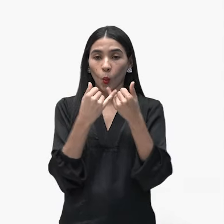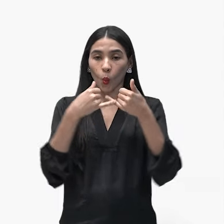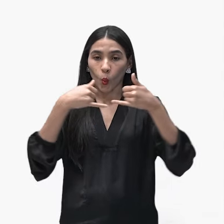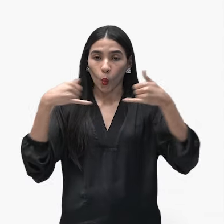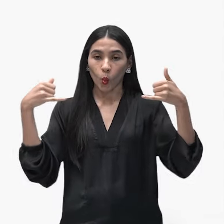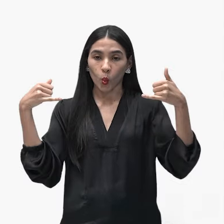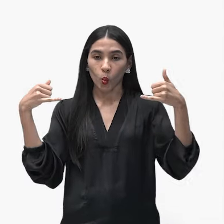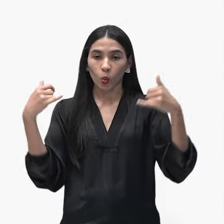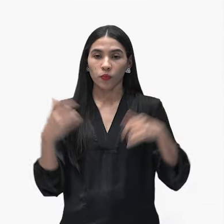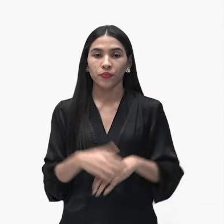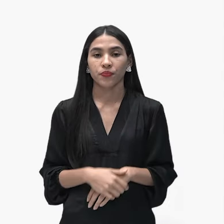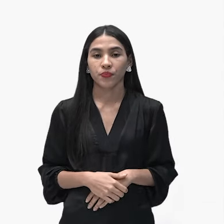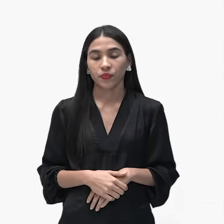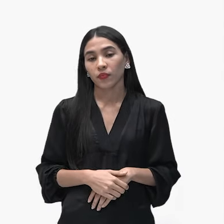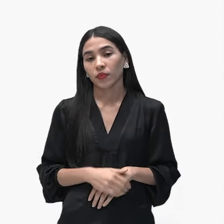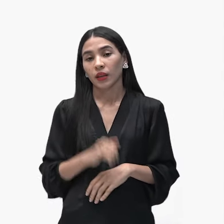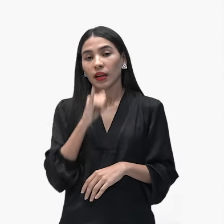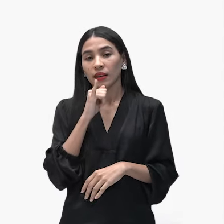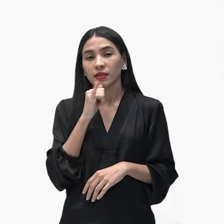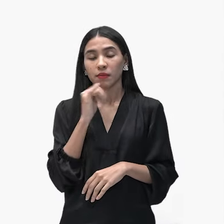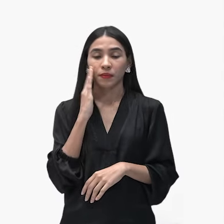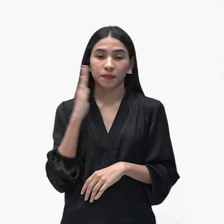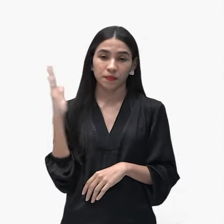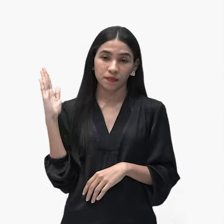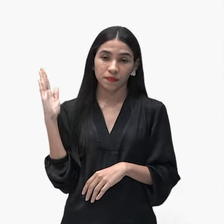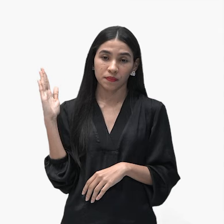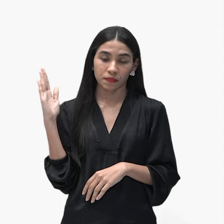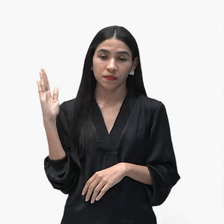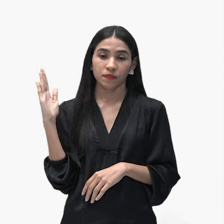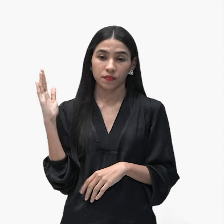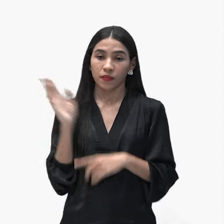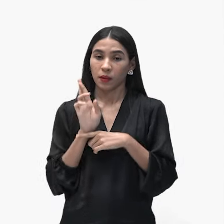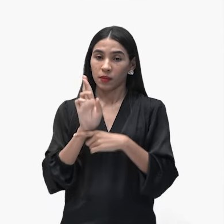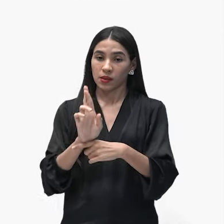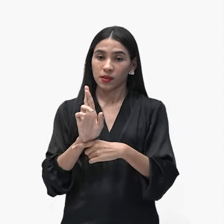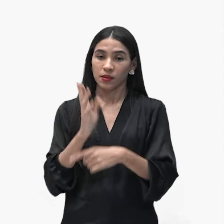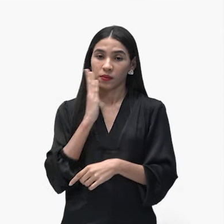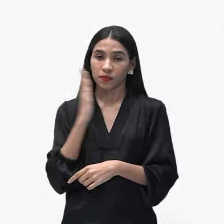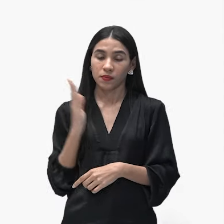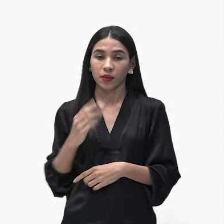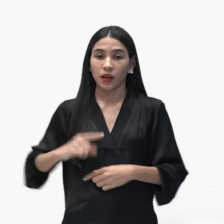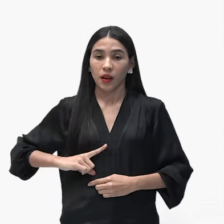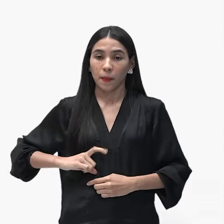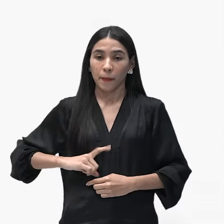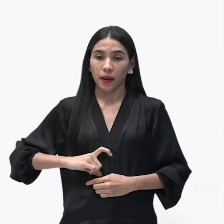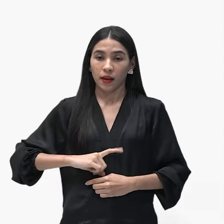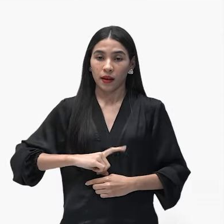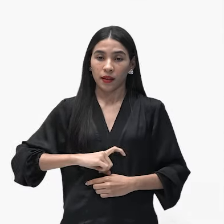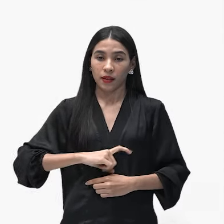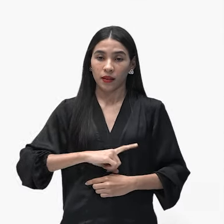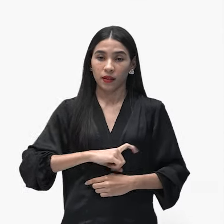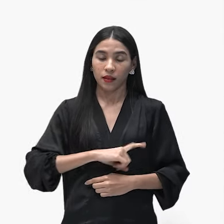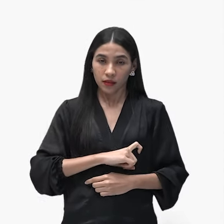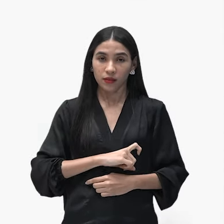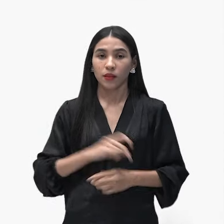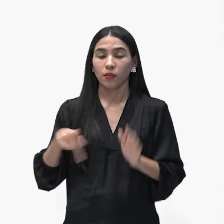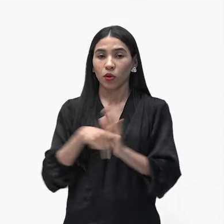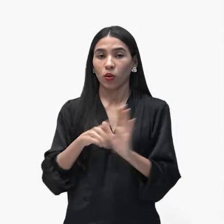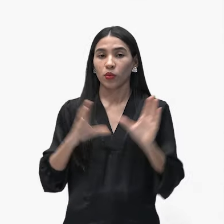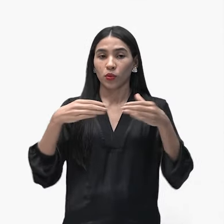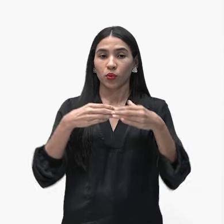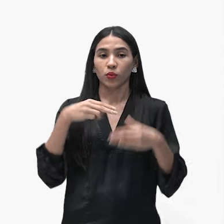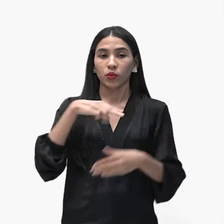extremidades. Como a gente consegue observar aí o seu representante ao lado, que é a lombriga. A lombriga faz parte do grupo dos